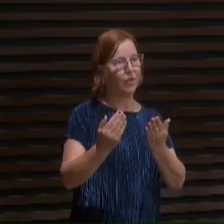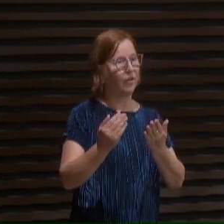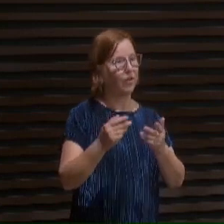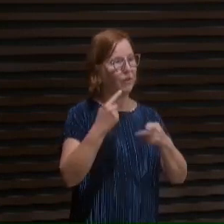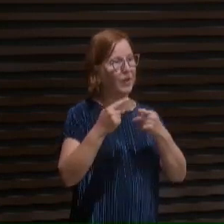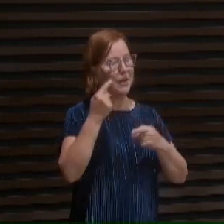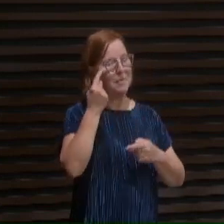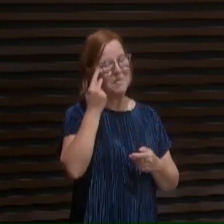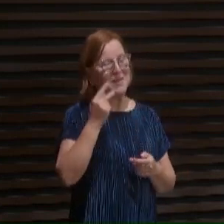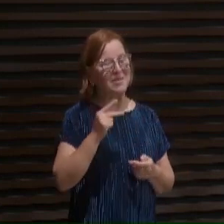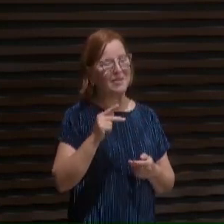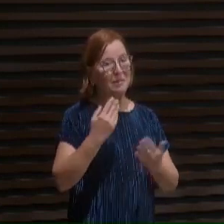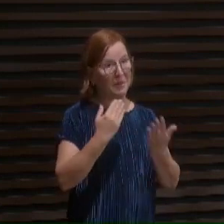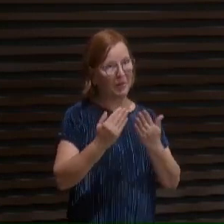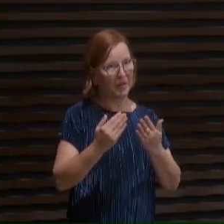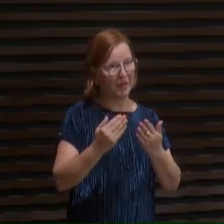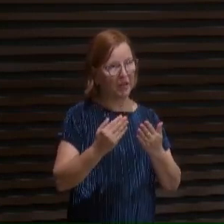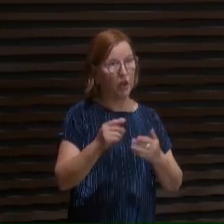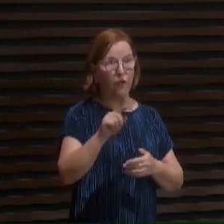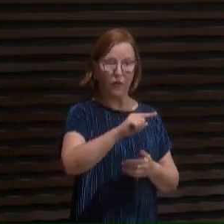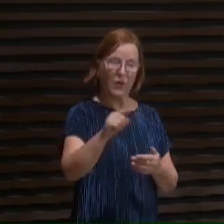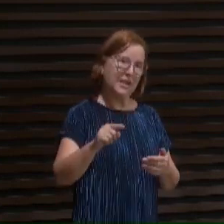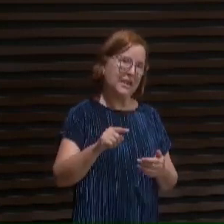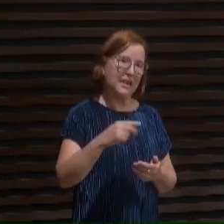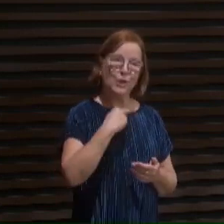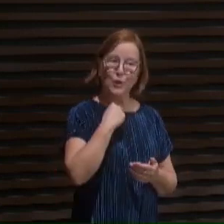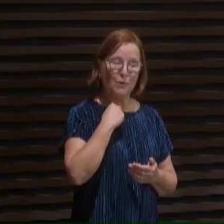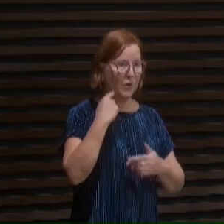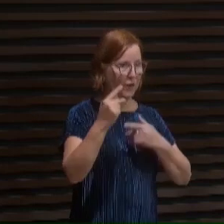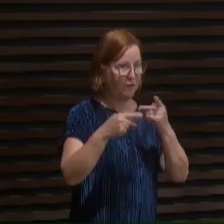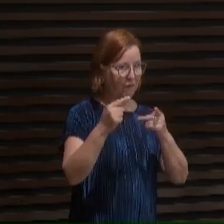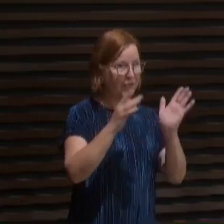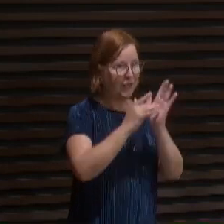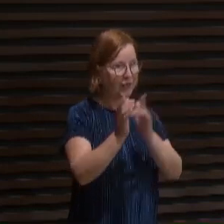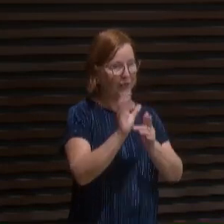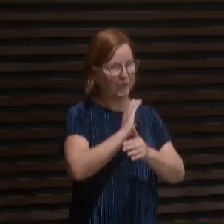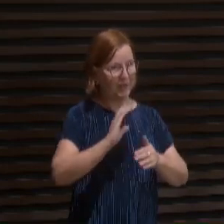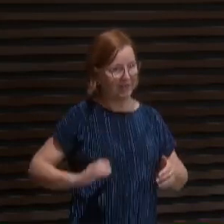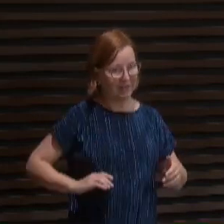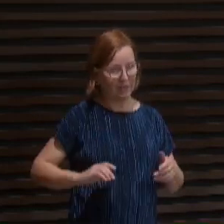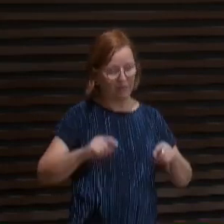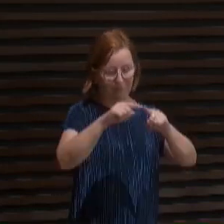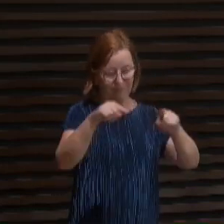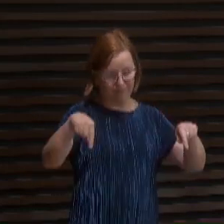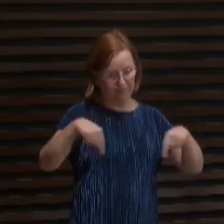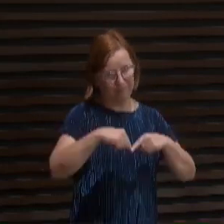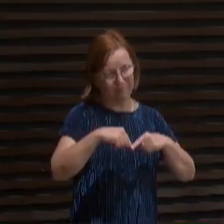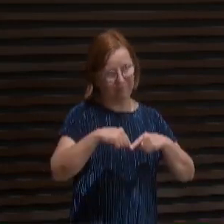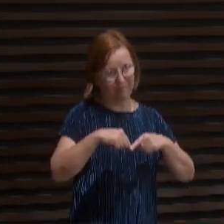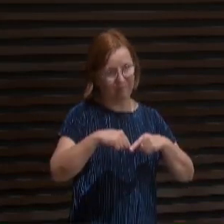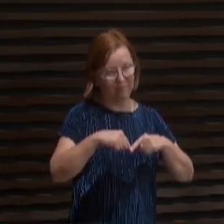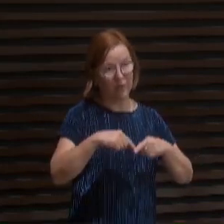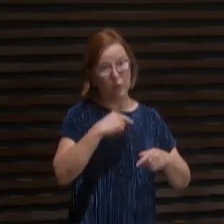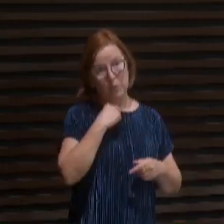meus psicólogos, vocês não podem falar de Jesus Cristo lá dentro da sessão. Vocês não podem, porque